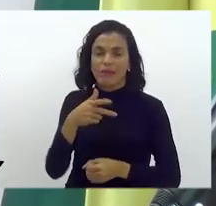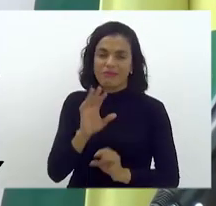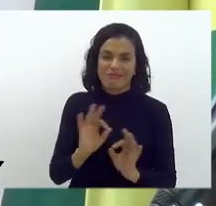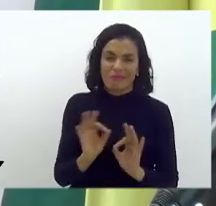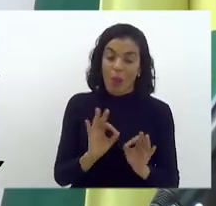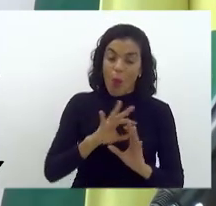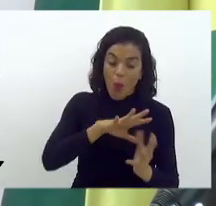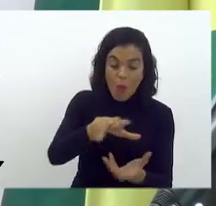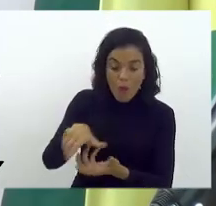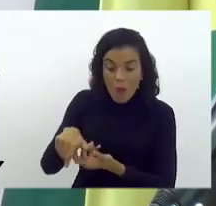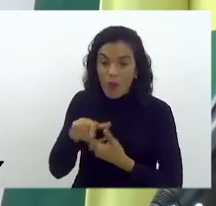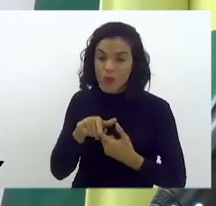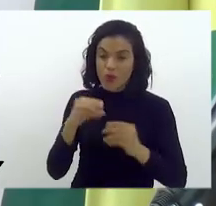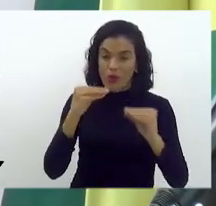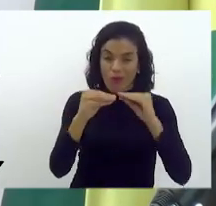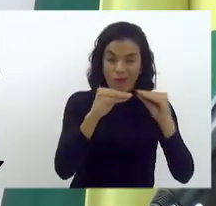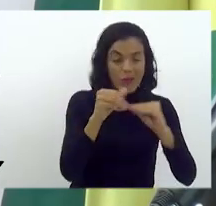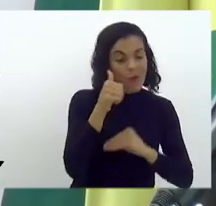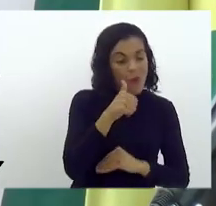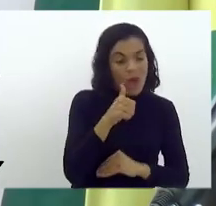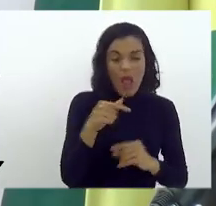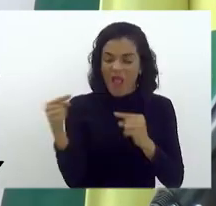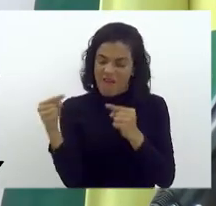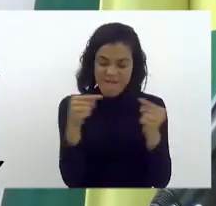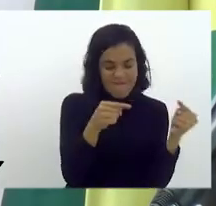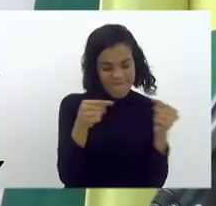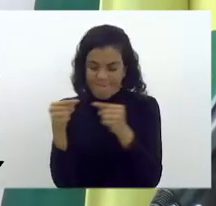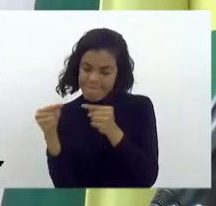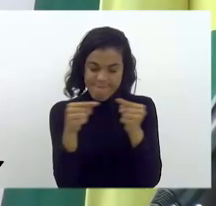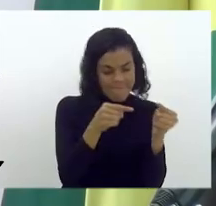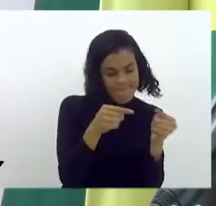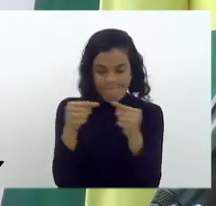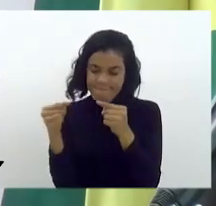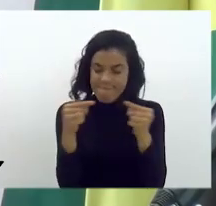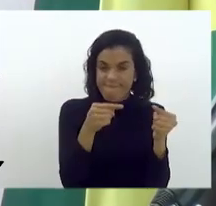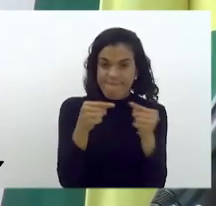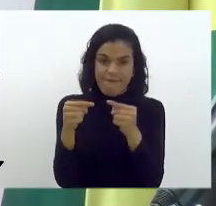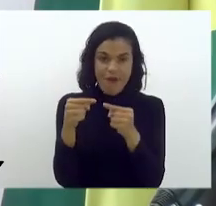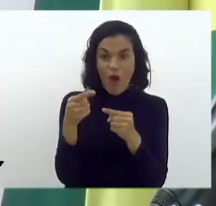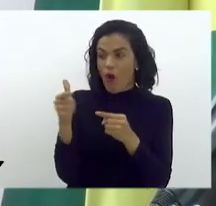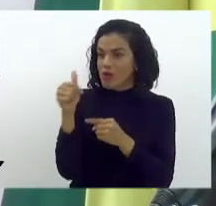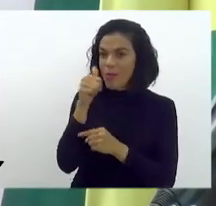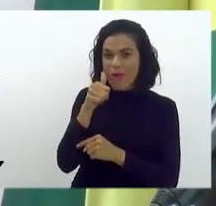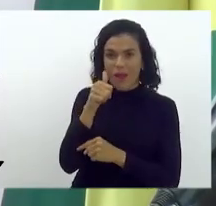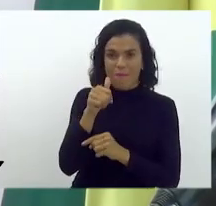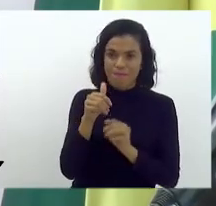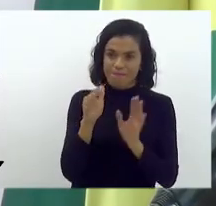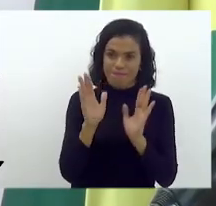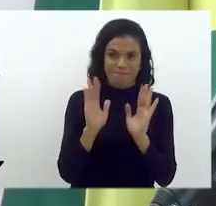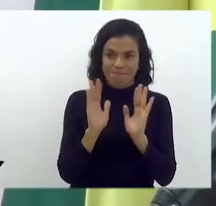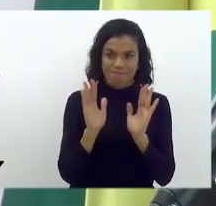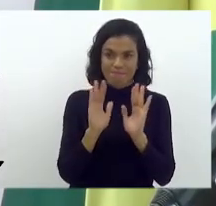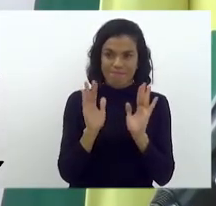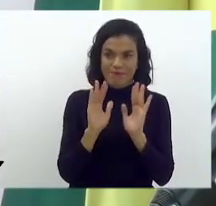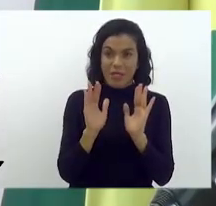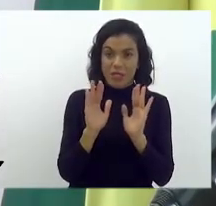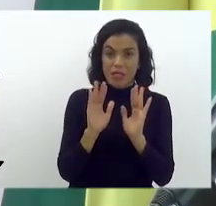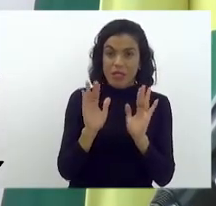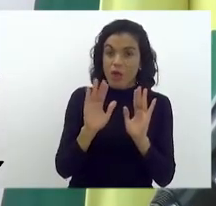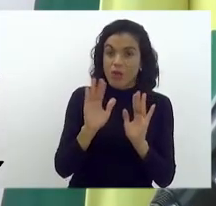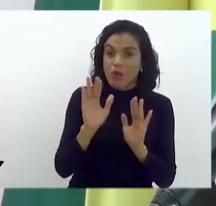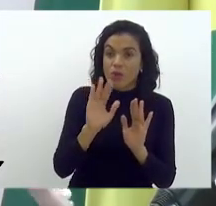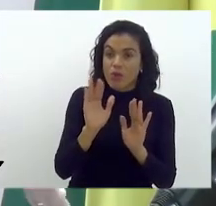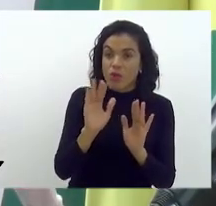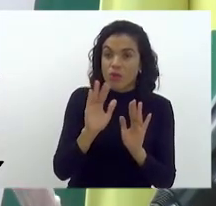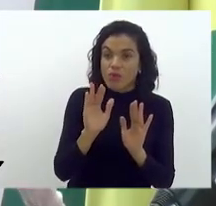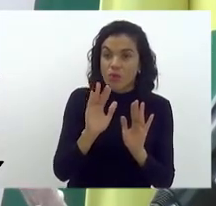quando o mundo é mundo você vê nas novelas a mulher ela é competitiva com a própria mulher se a mulher não não é não é não o que faz